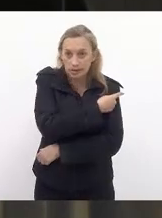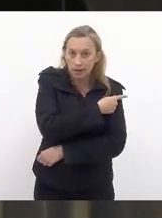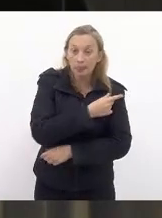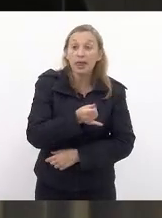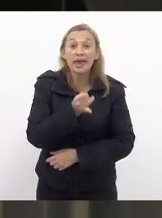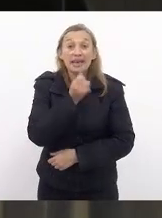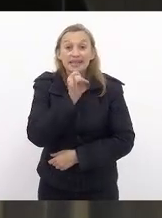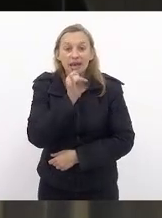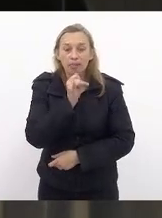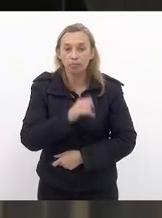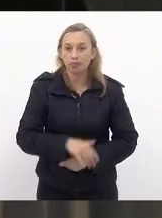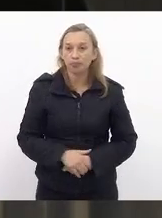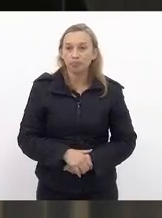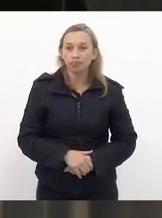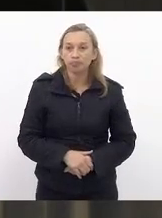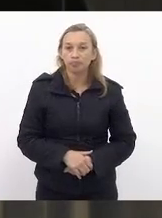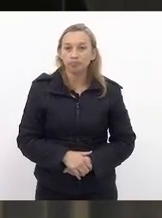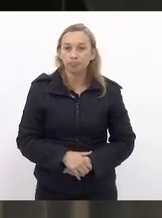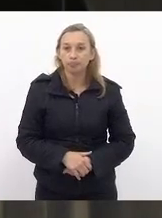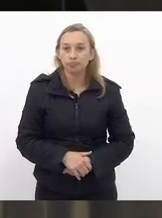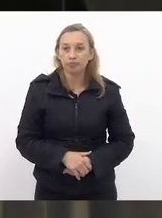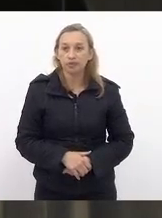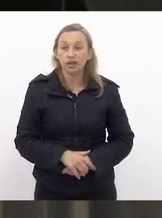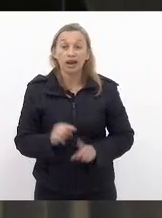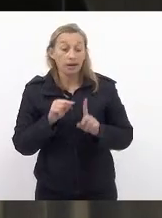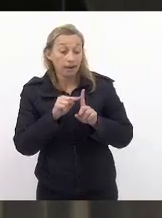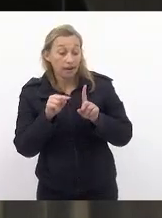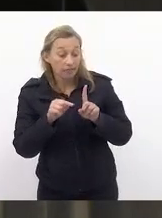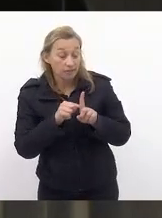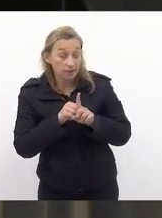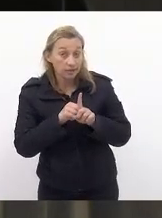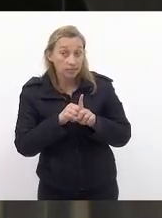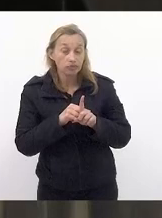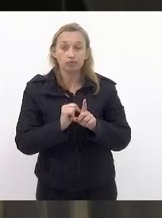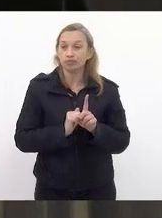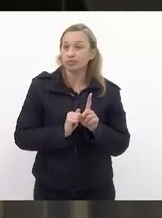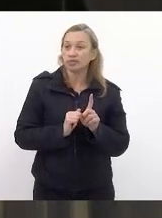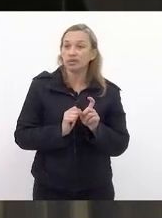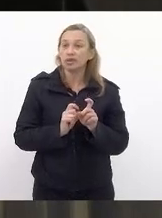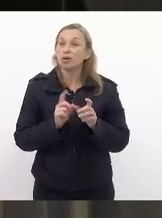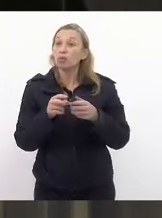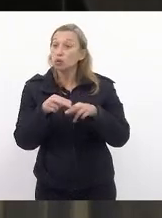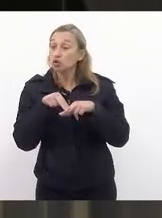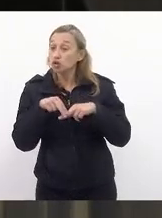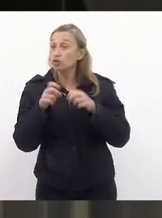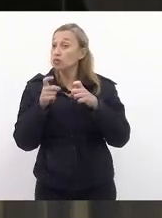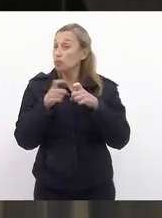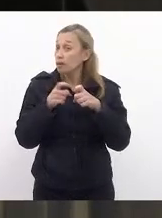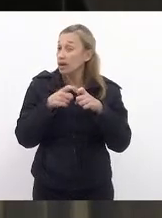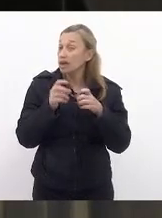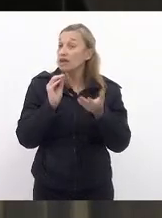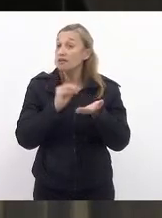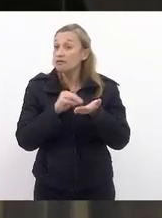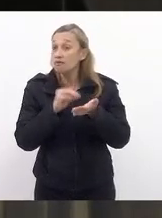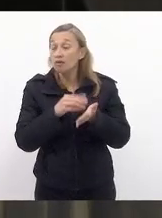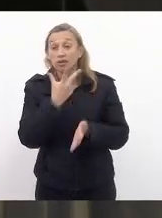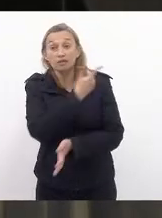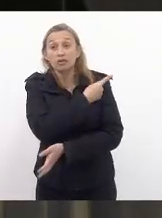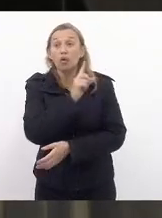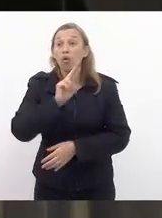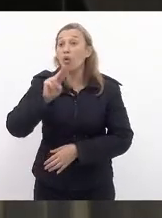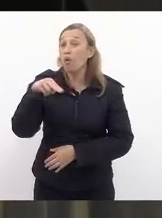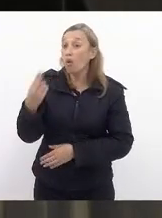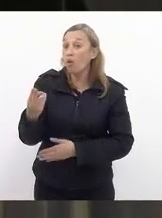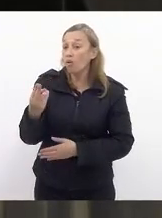e por exemplo devido à gravidez condição médica falta de vacinas